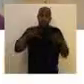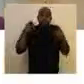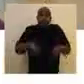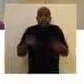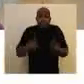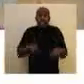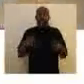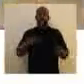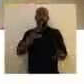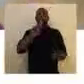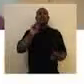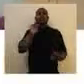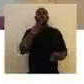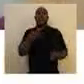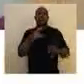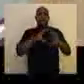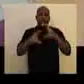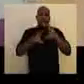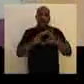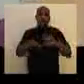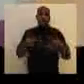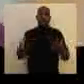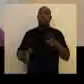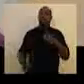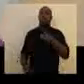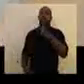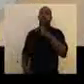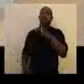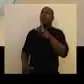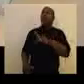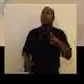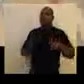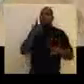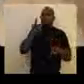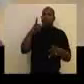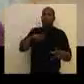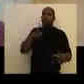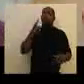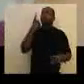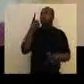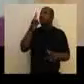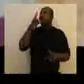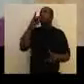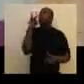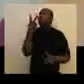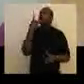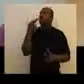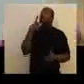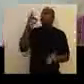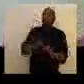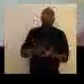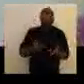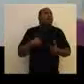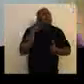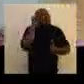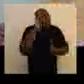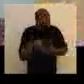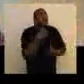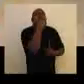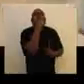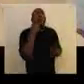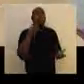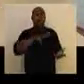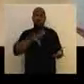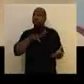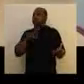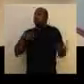soube que era uma língua oficial. Fiquei, como existem duas línguas no Brasil e eu só sei falar uma? Eu pirei nessa, não... Luiz Marie, aluna de Fiquei Libras.